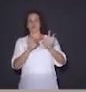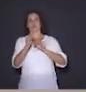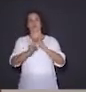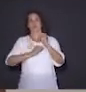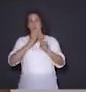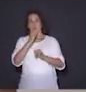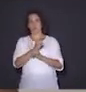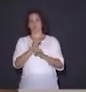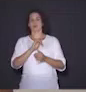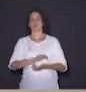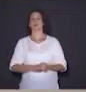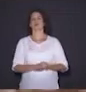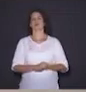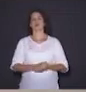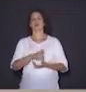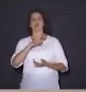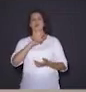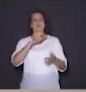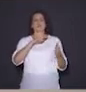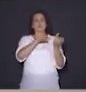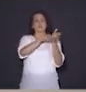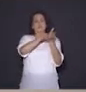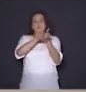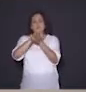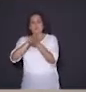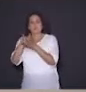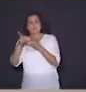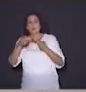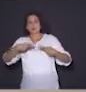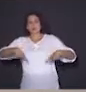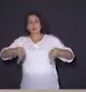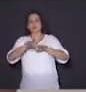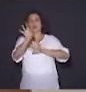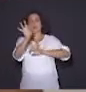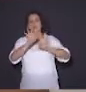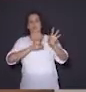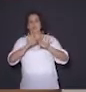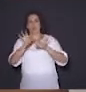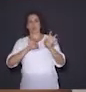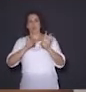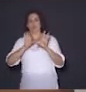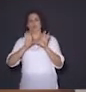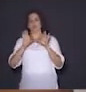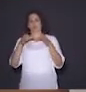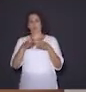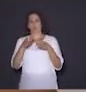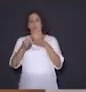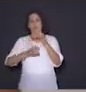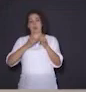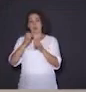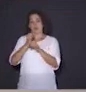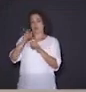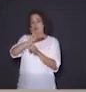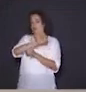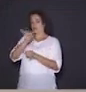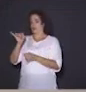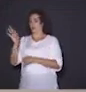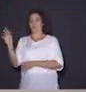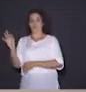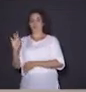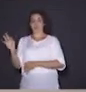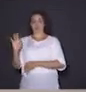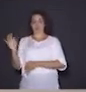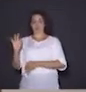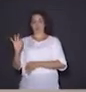pública de reestruturação do comitê gestor da internet sem que o comitê gestor da internet fosse avisado no ano passado